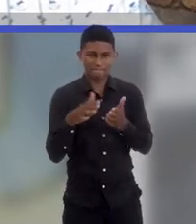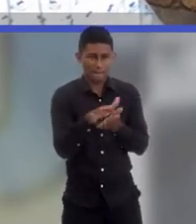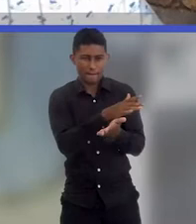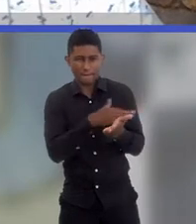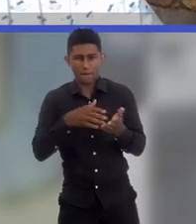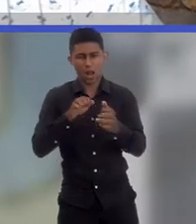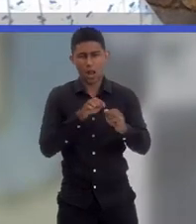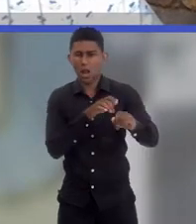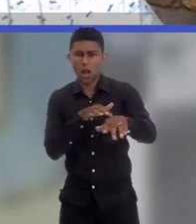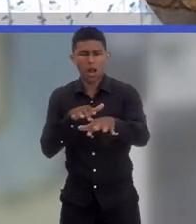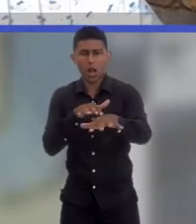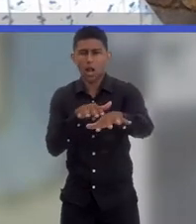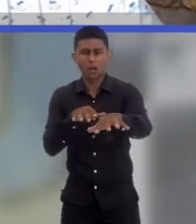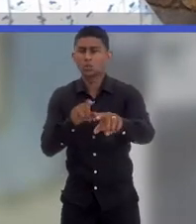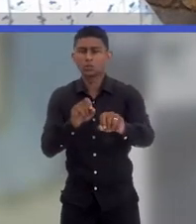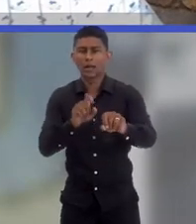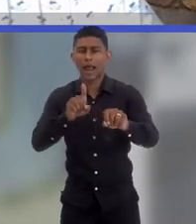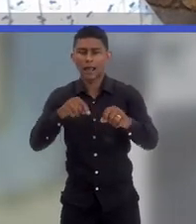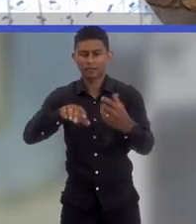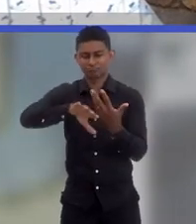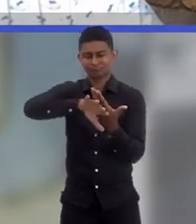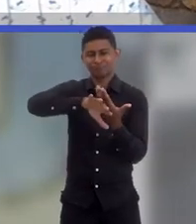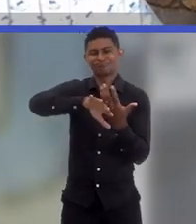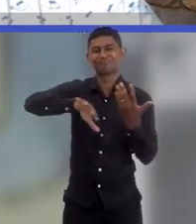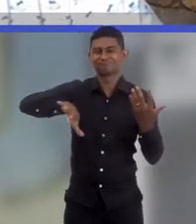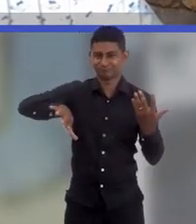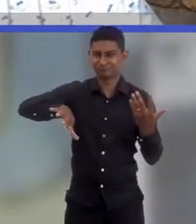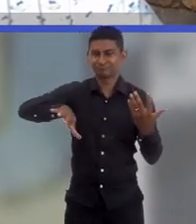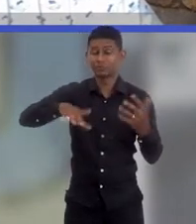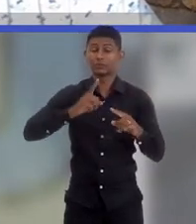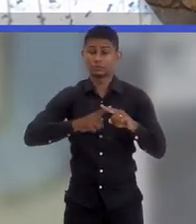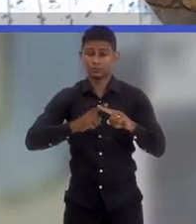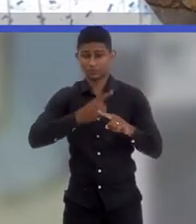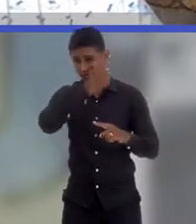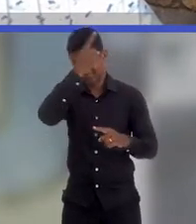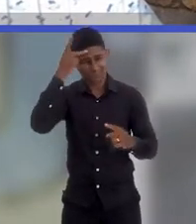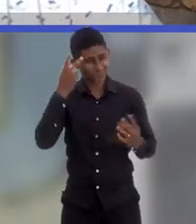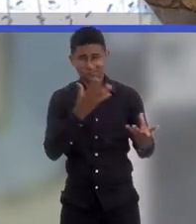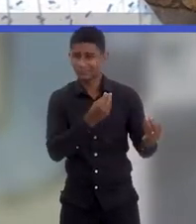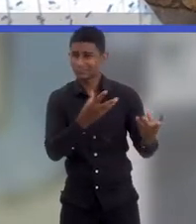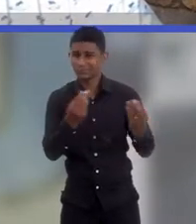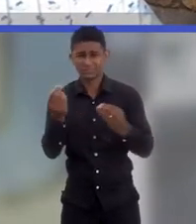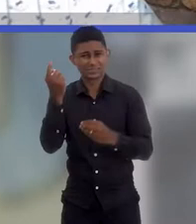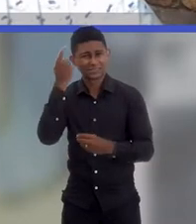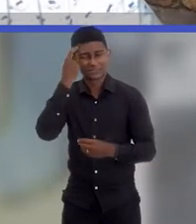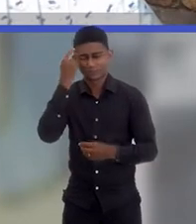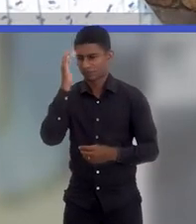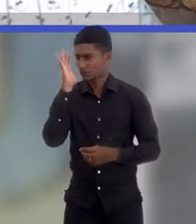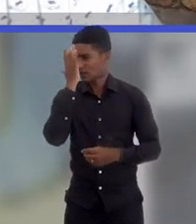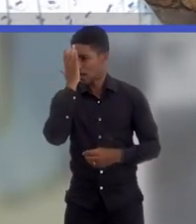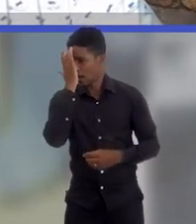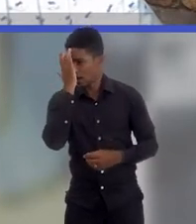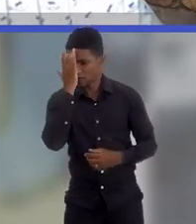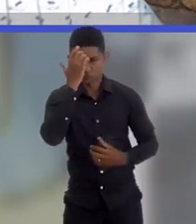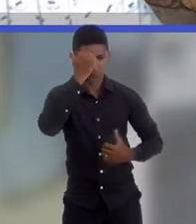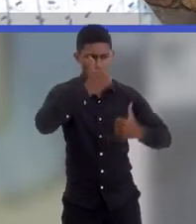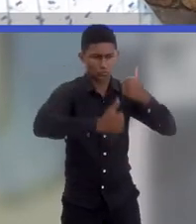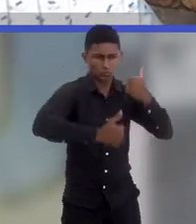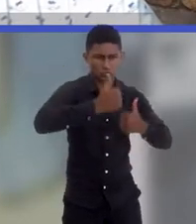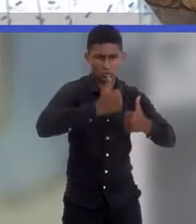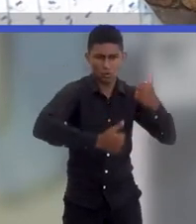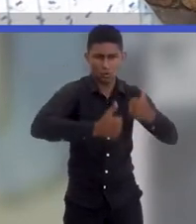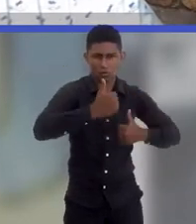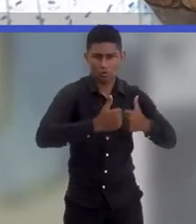Magalhães, apresentar, para desestigmatizar a concepção de carnaval